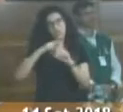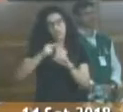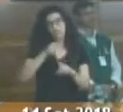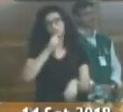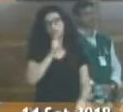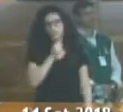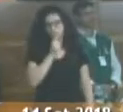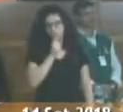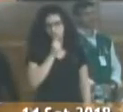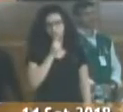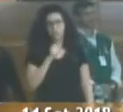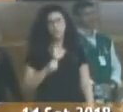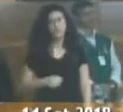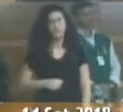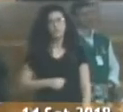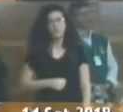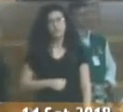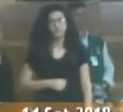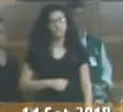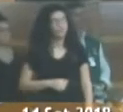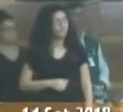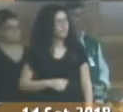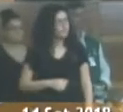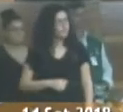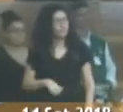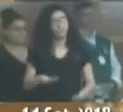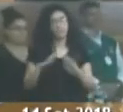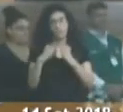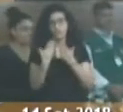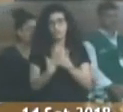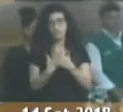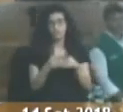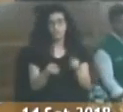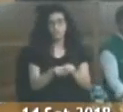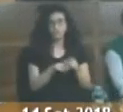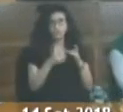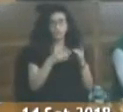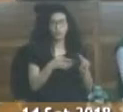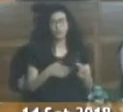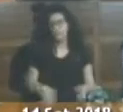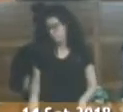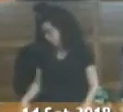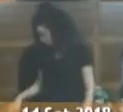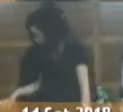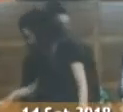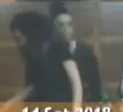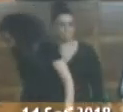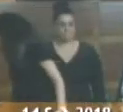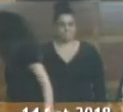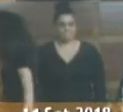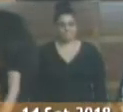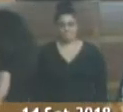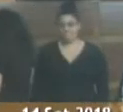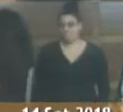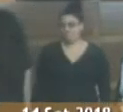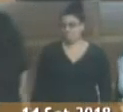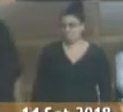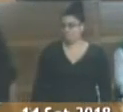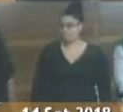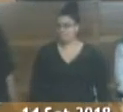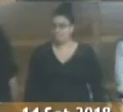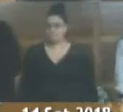de tombamento pelo IPHAN, né? E, inclusive, a escola de lá foi desativada. Então, existe um movimento de esvaziamento, às vezes, de